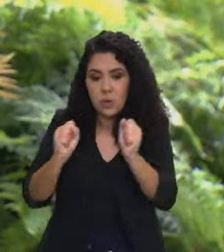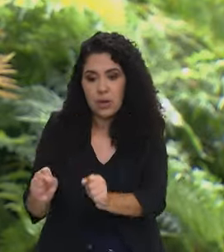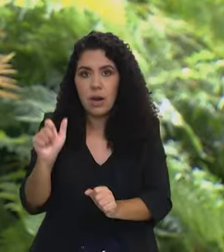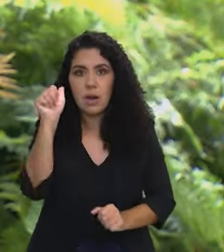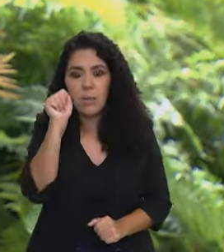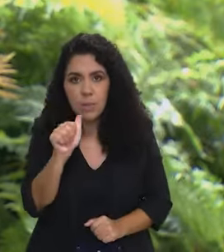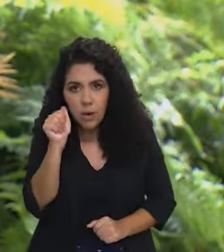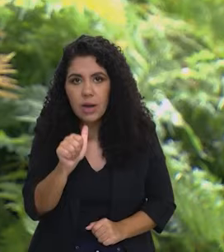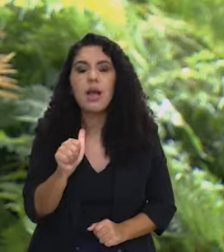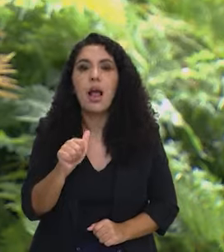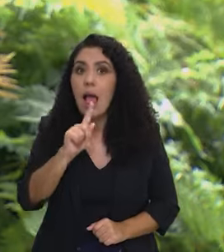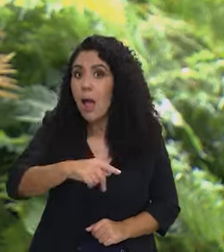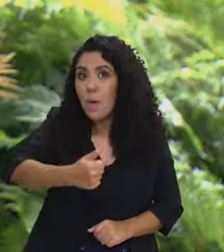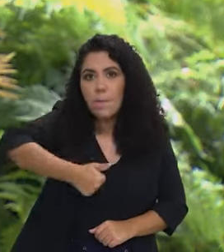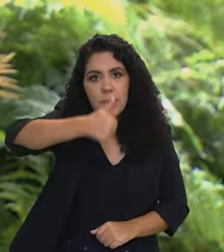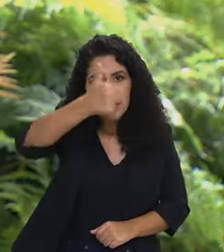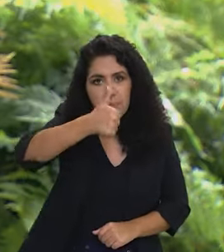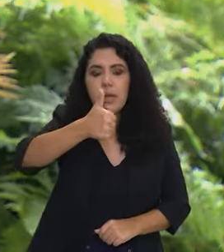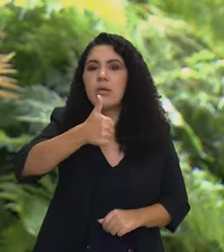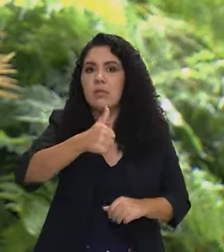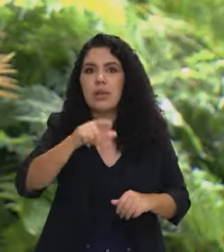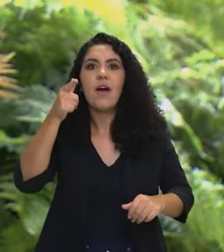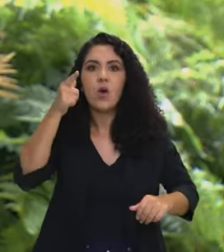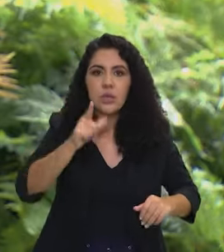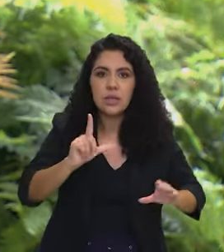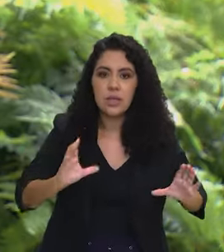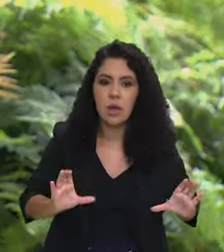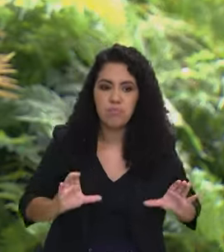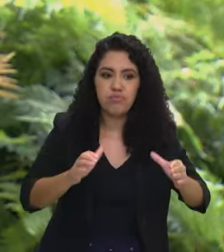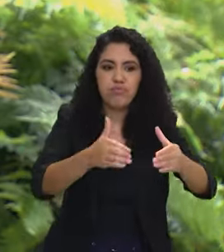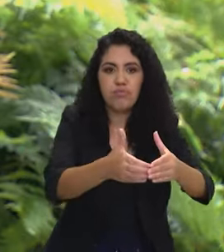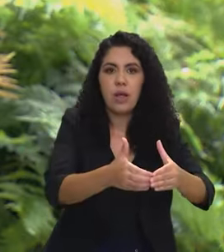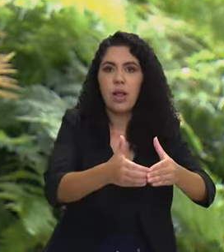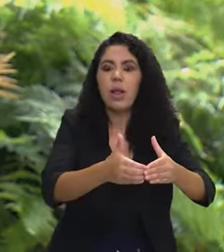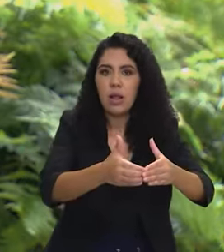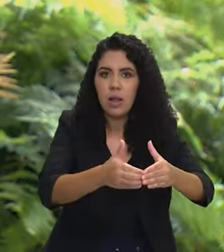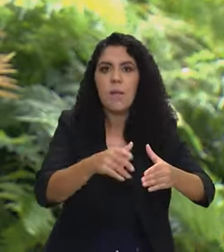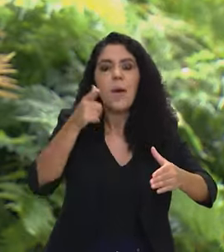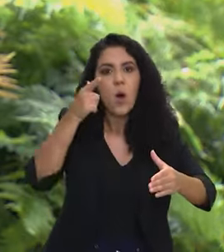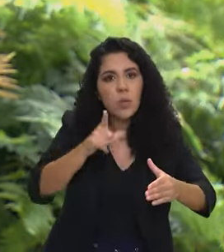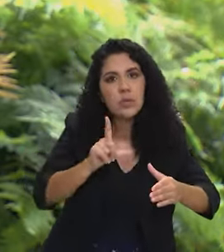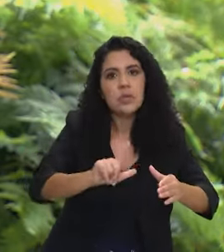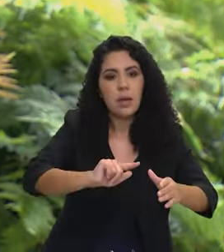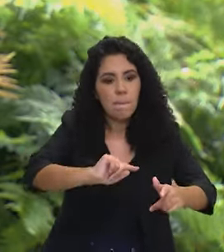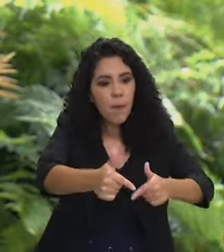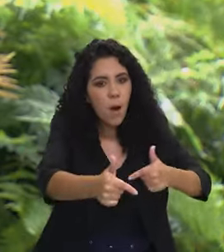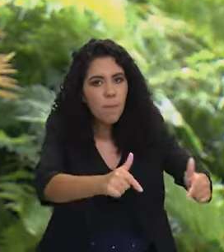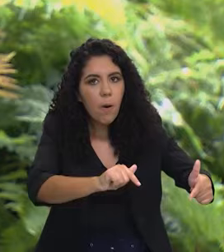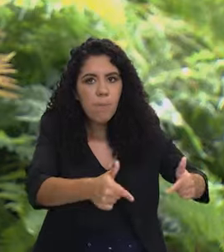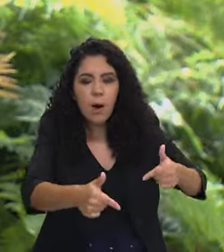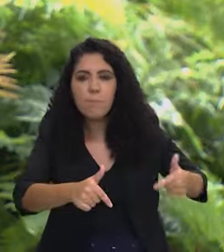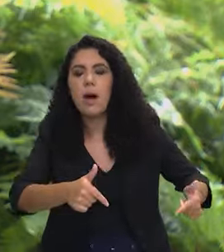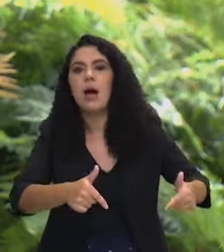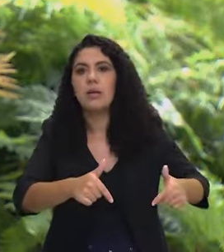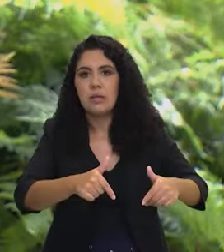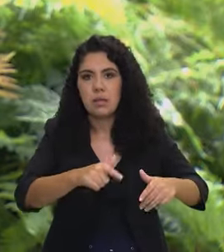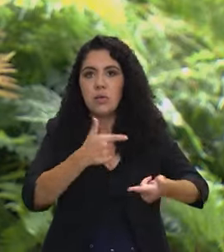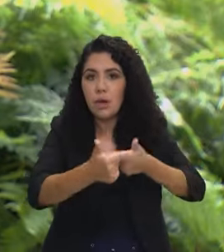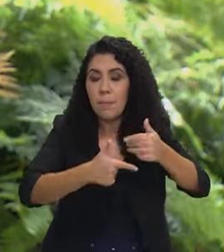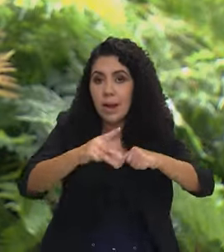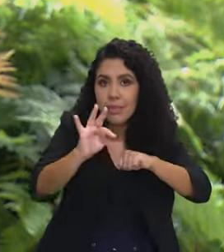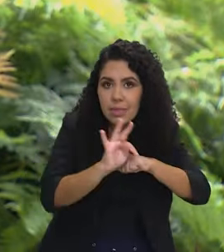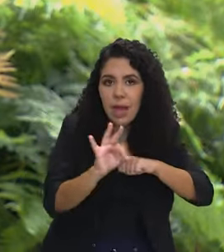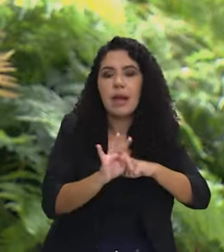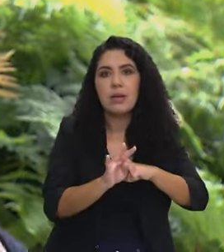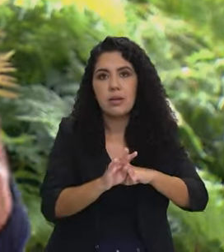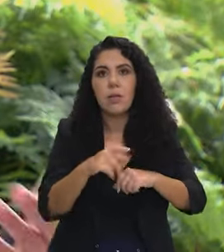que aliás foi o primeiro grupo a se reunir em nível técnico, nós tomamos a decisão de abrir os trabalhos dos grupos técnicos com esse, que foi